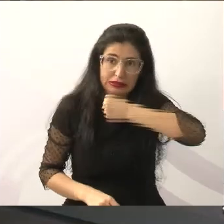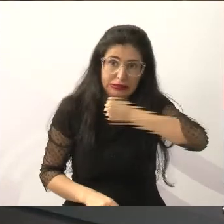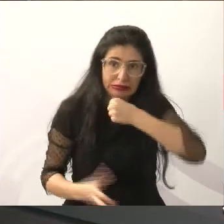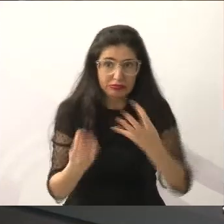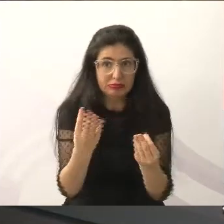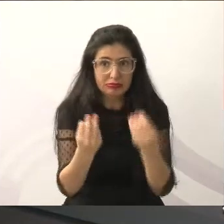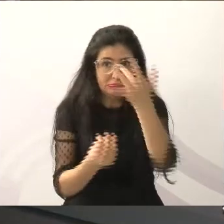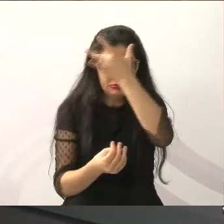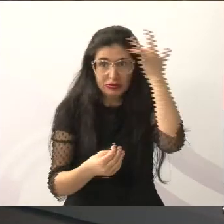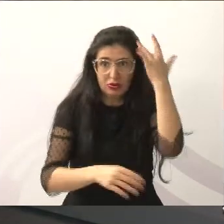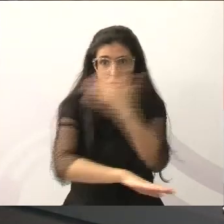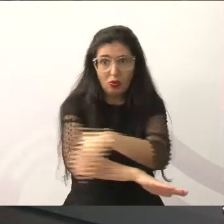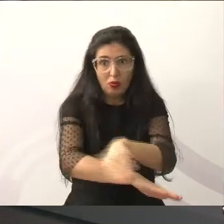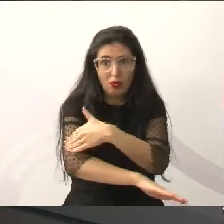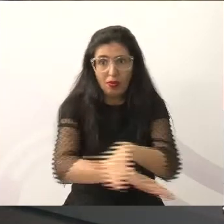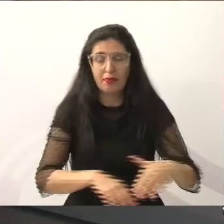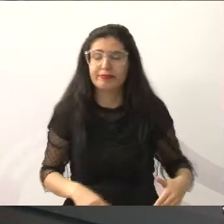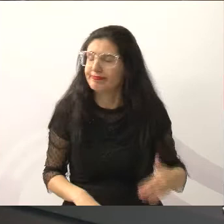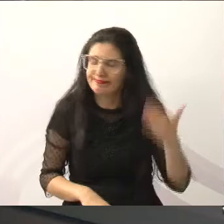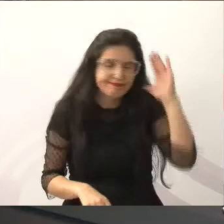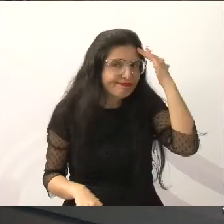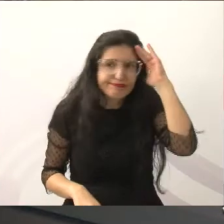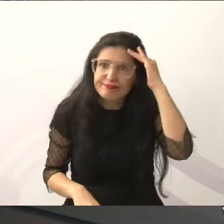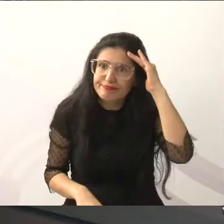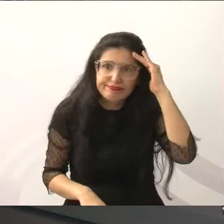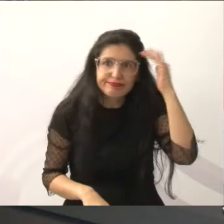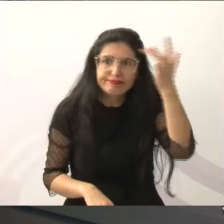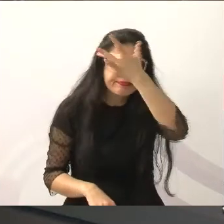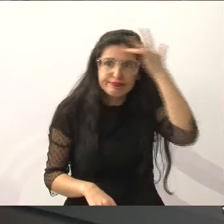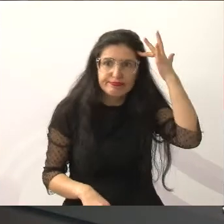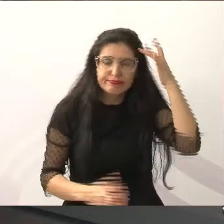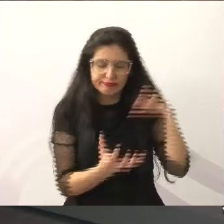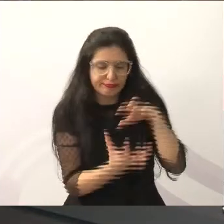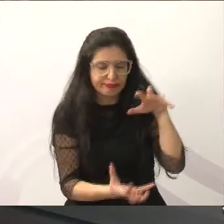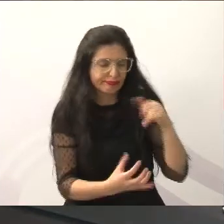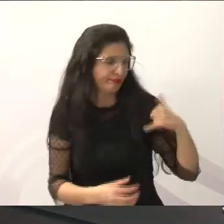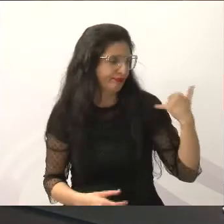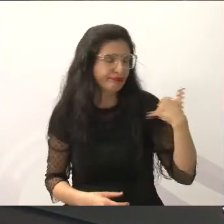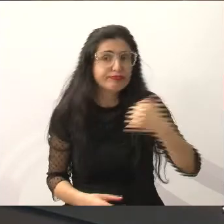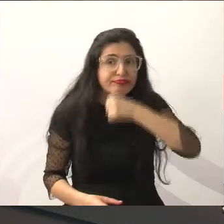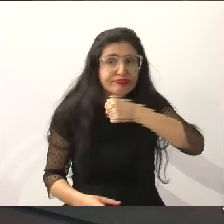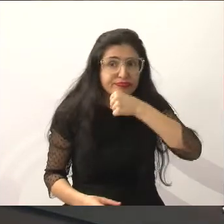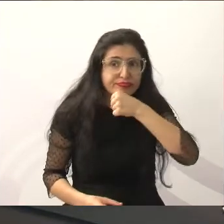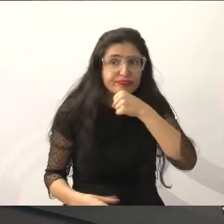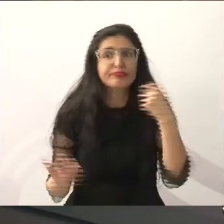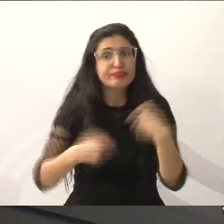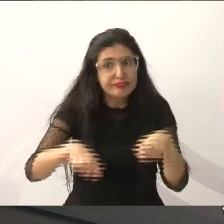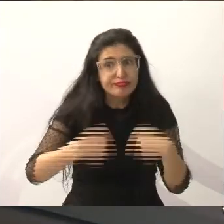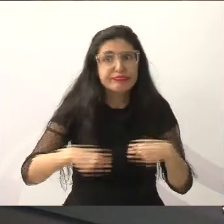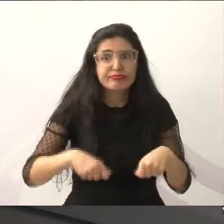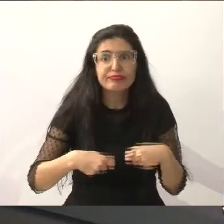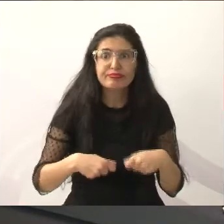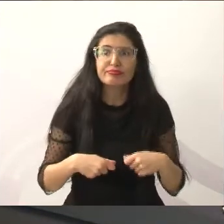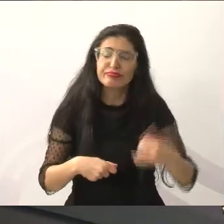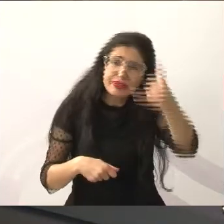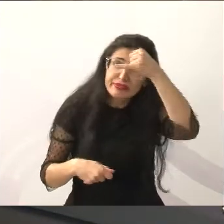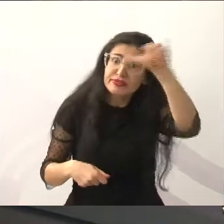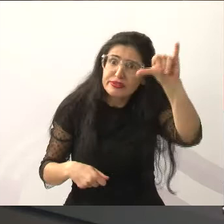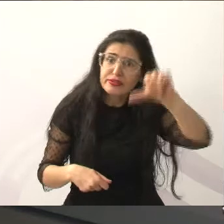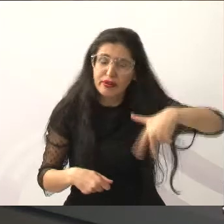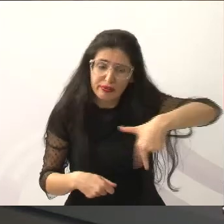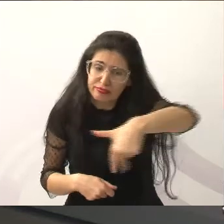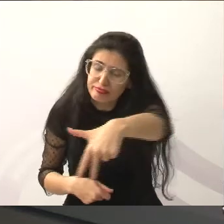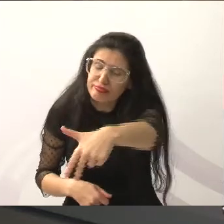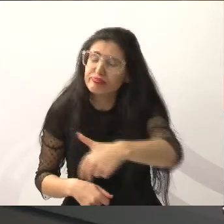esse público não entendeu ainda, né, que deveriam se afastarem das ruas, o público que tem mais de 60 anos. E a